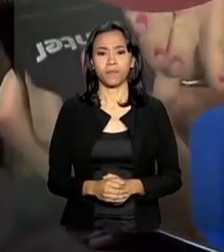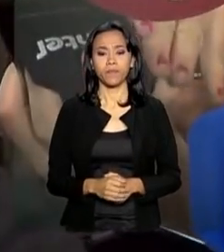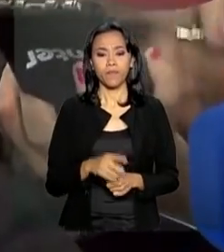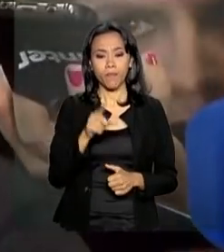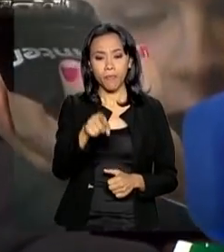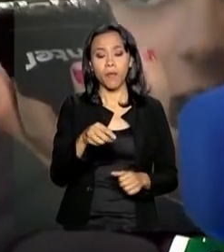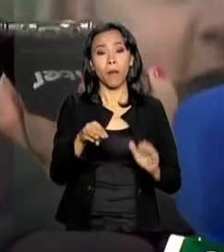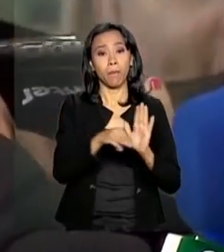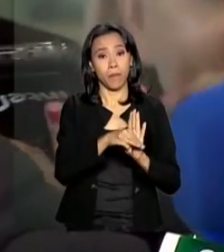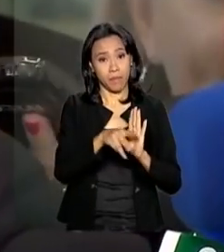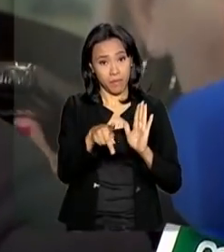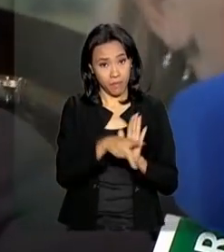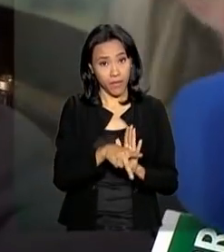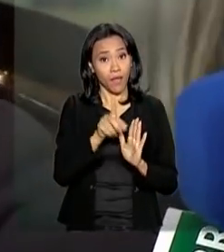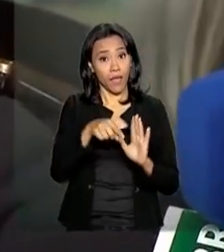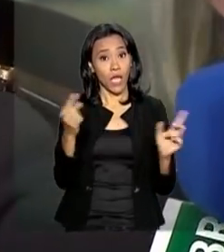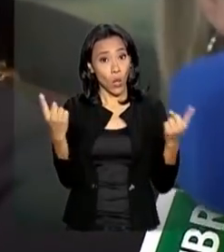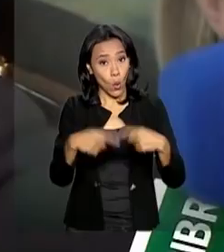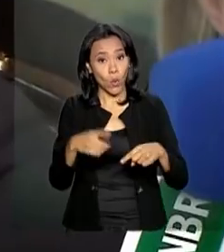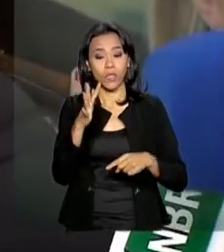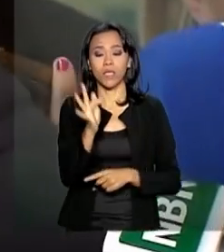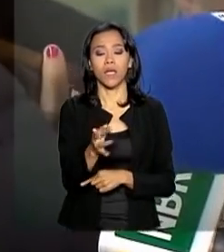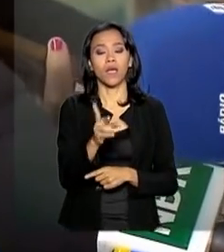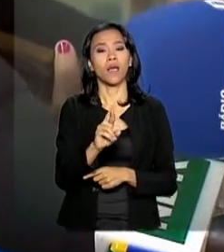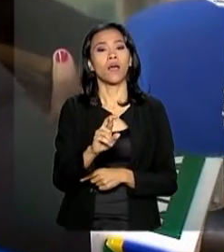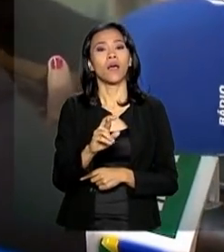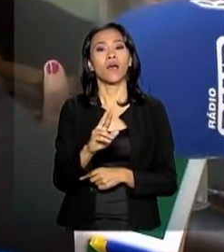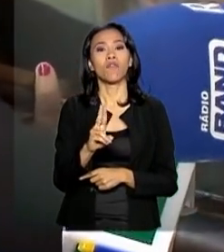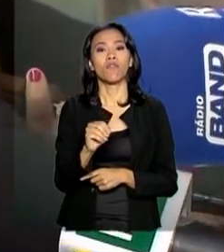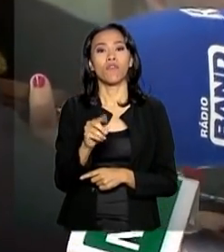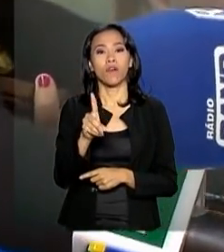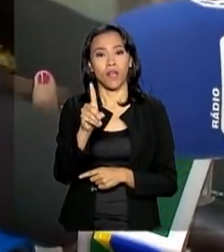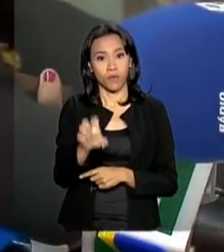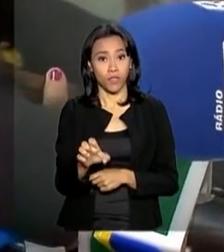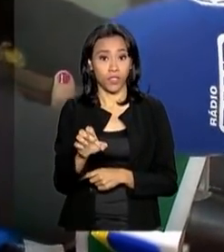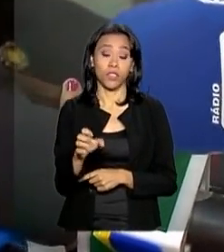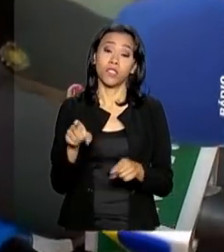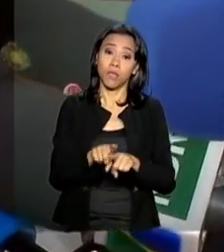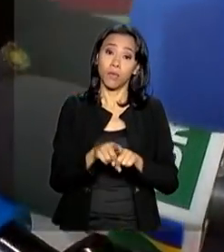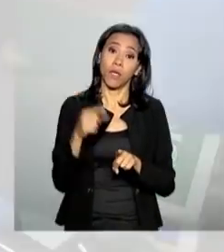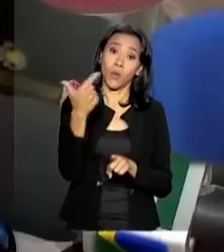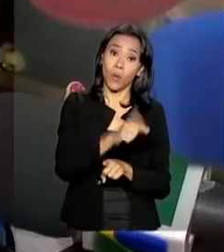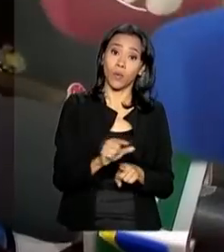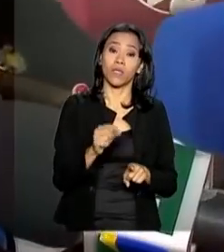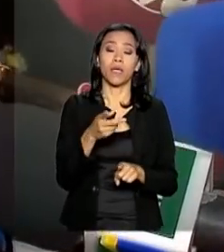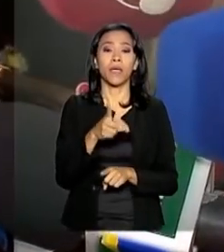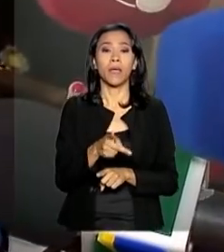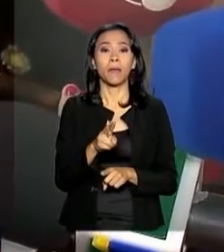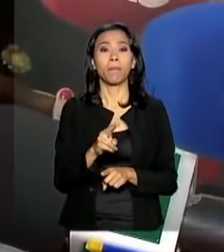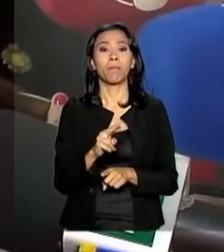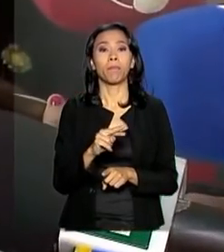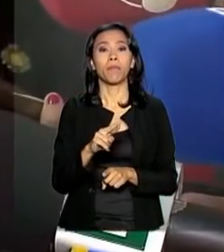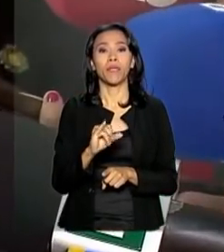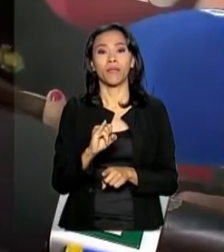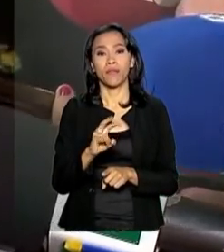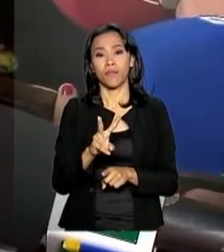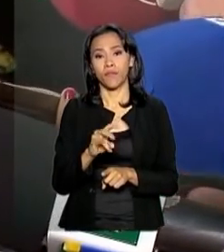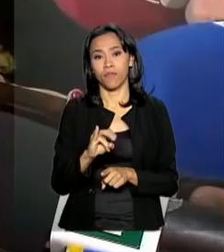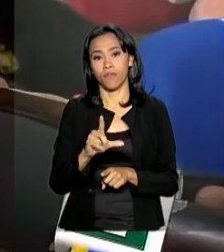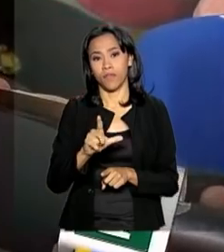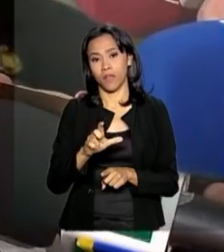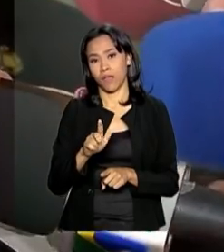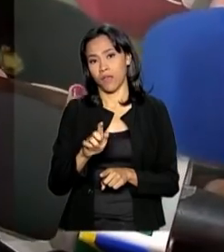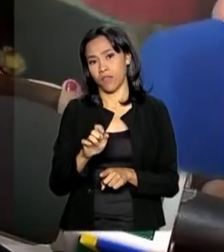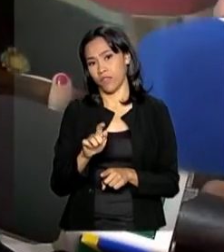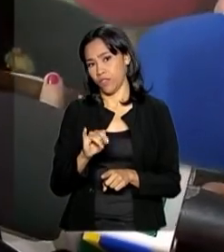medida antifraude e contra privilégios a reforma da Previdência já esse ano a reforma da Previdência